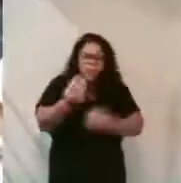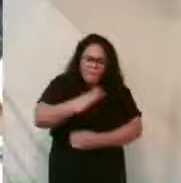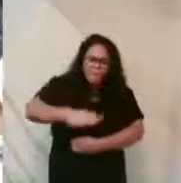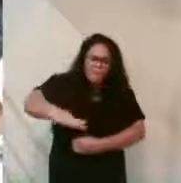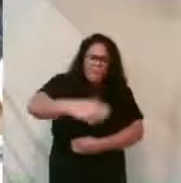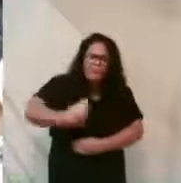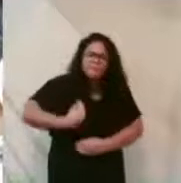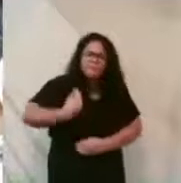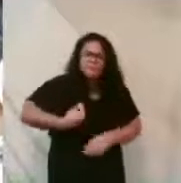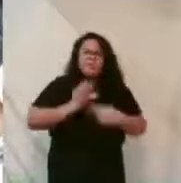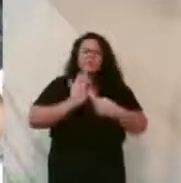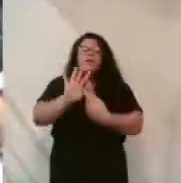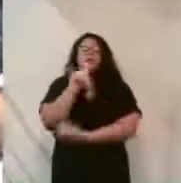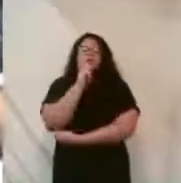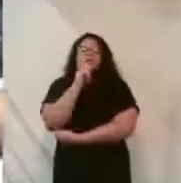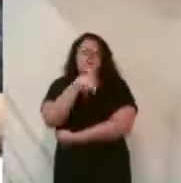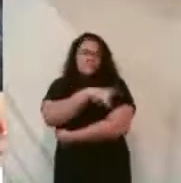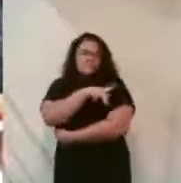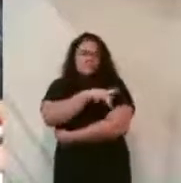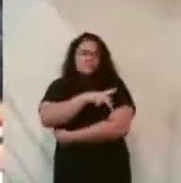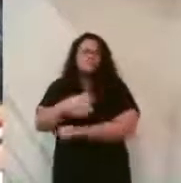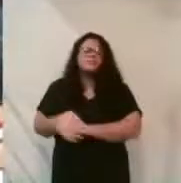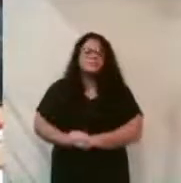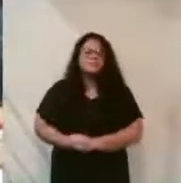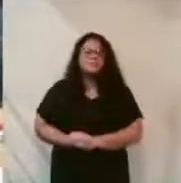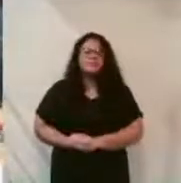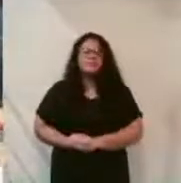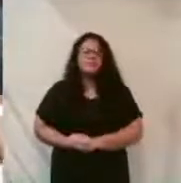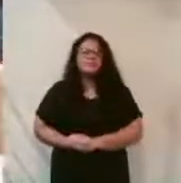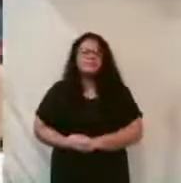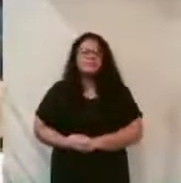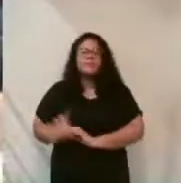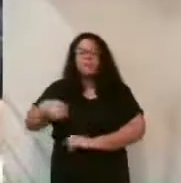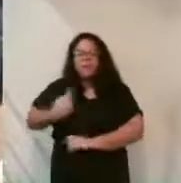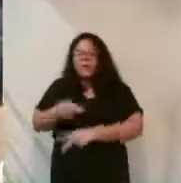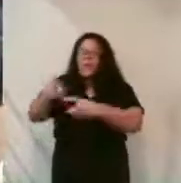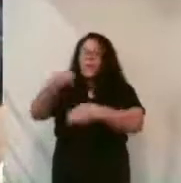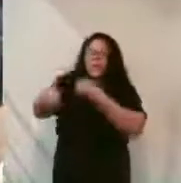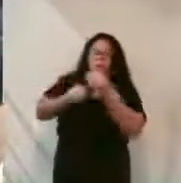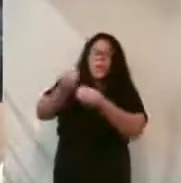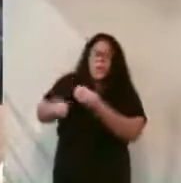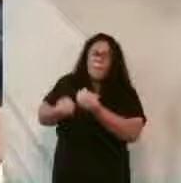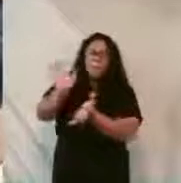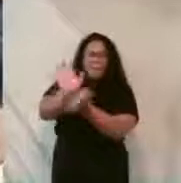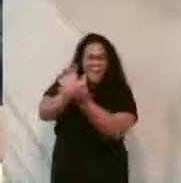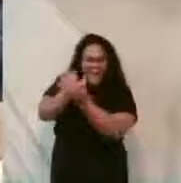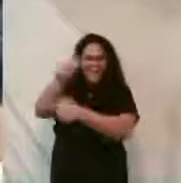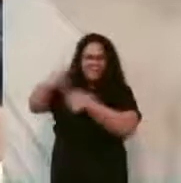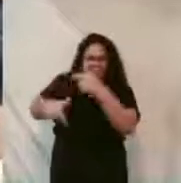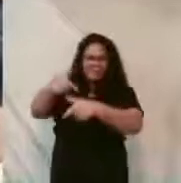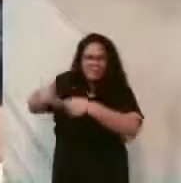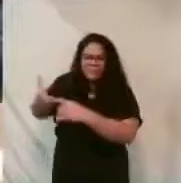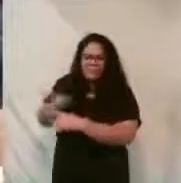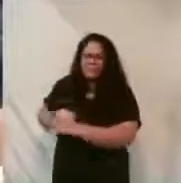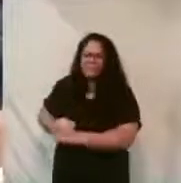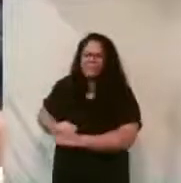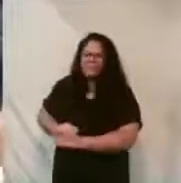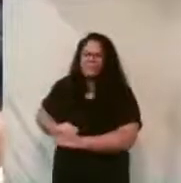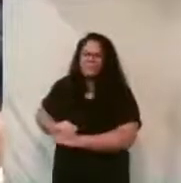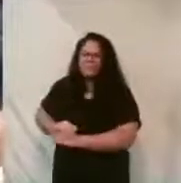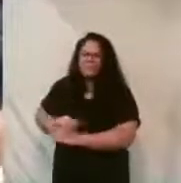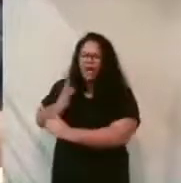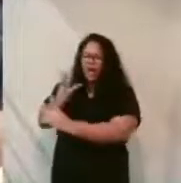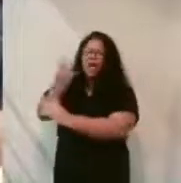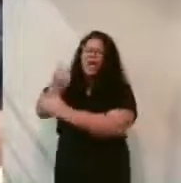mostra, inclusive, no estado do Piauí. Inspirados pela atuação do Pernambuco também, doutora Cristiane, nós integramos os órgãos junto,